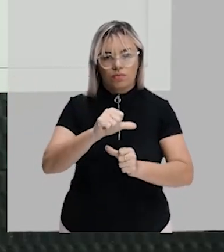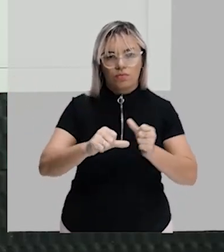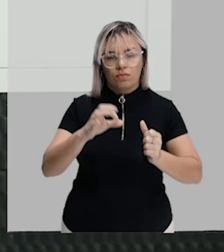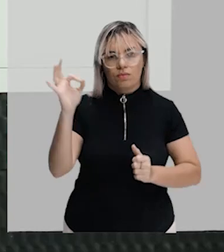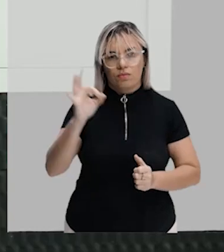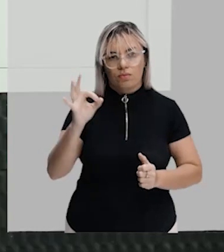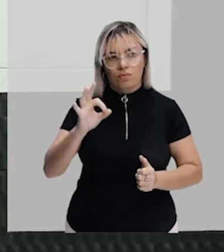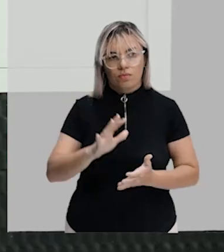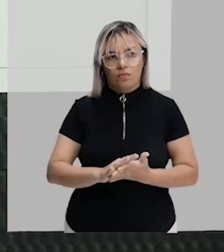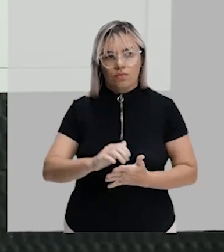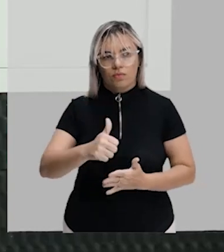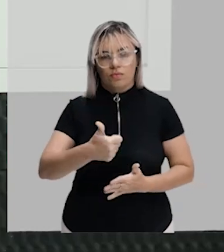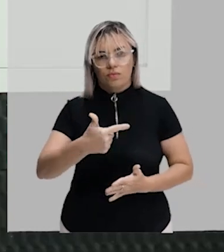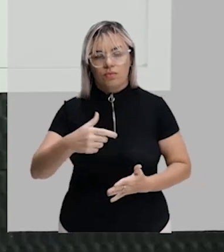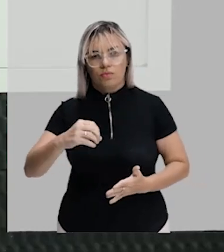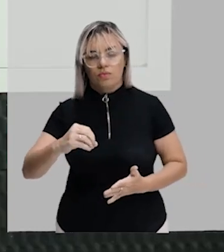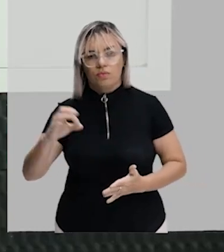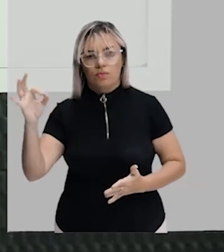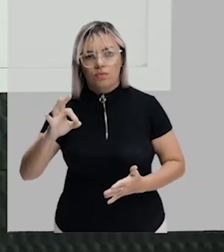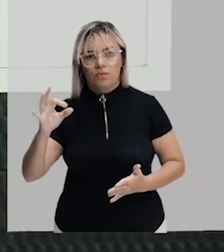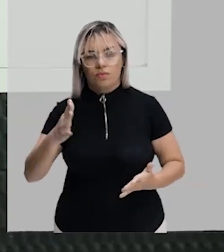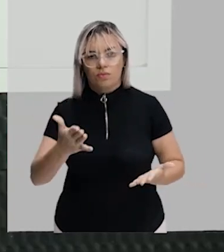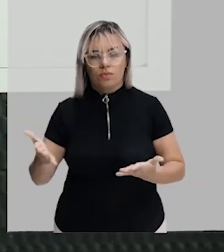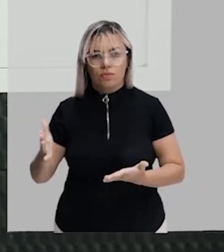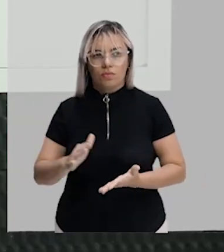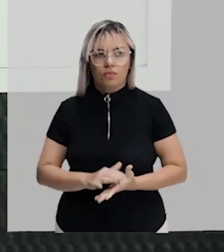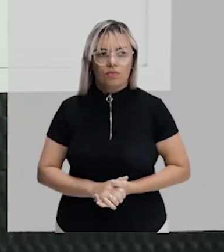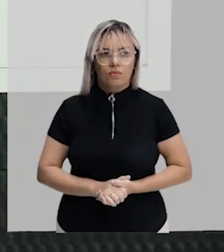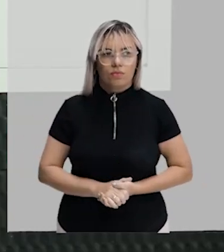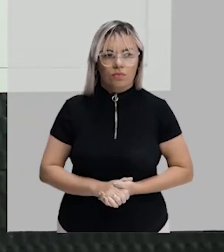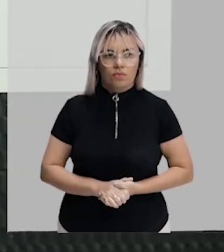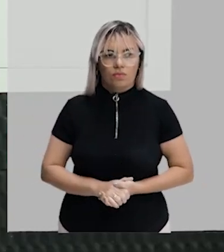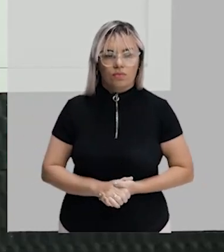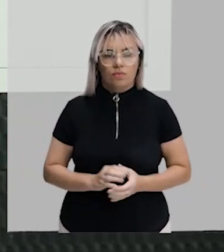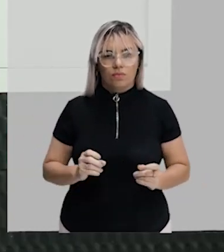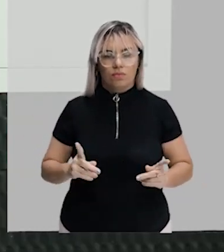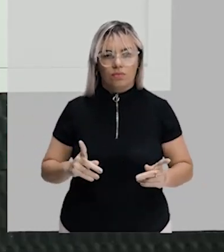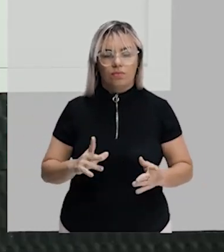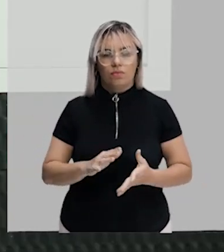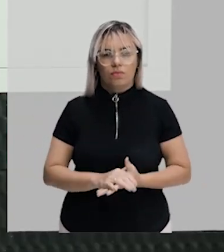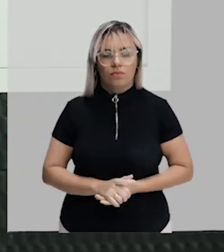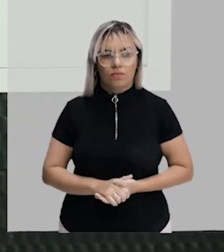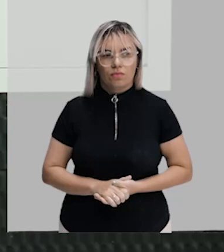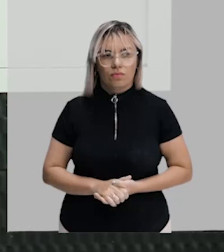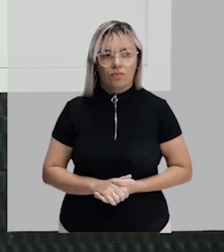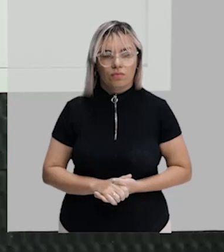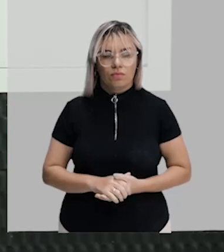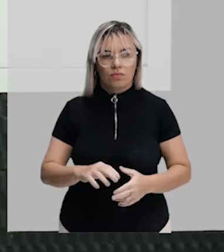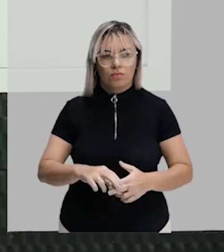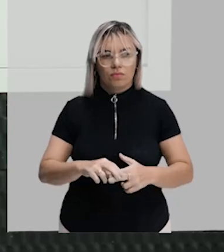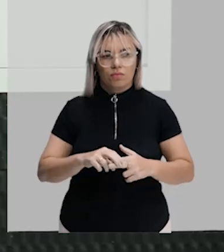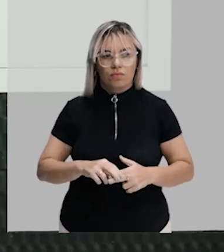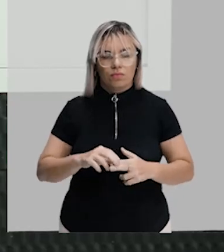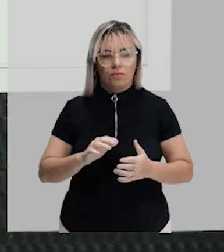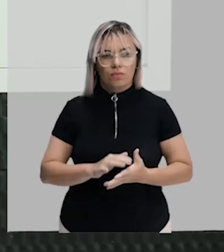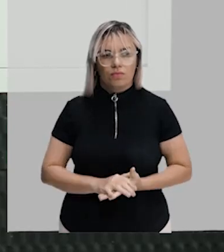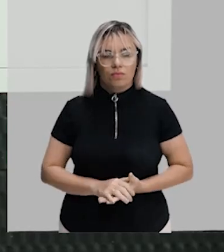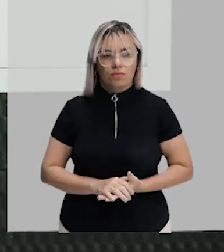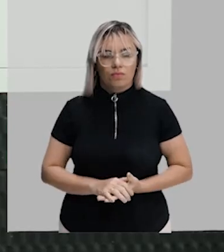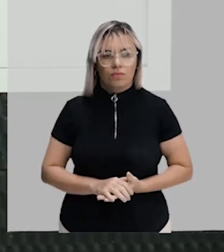porcentagem, é 120%. Era 100%, passou a ser 120%. Tá? Então, o aumento foi